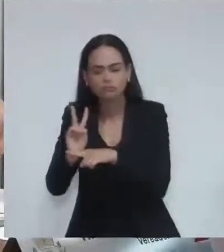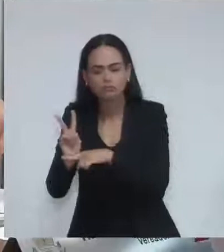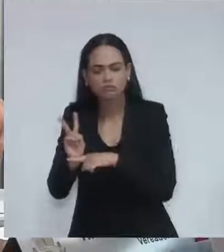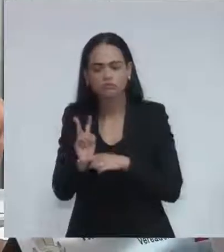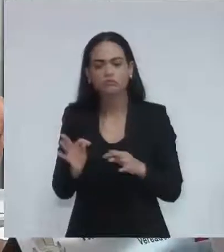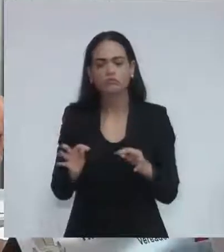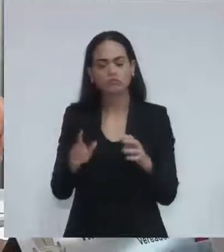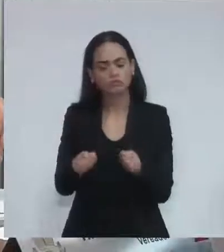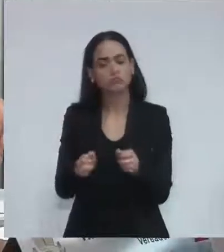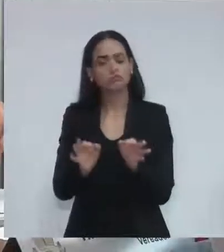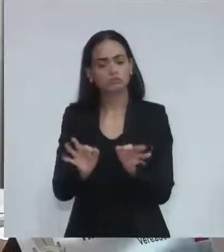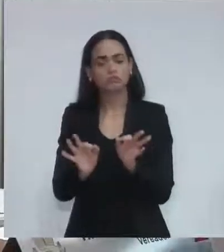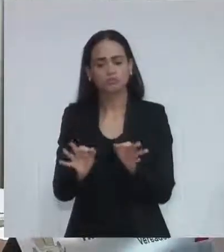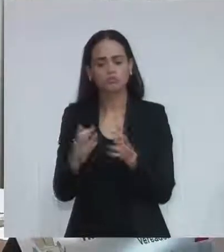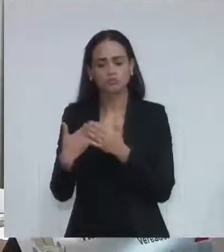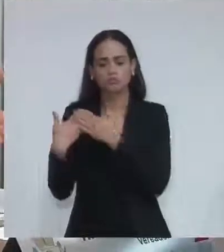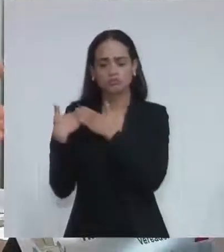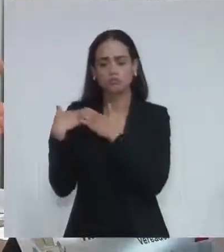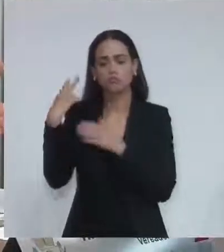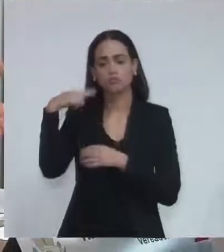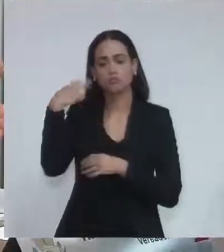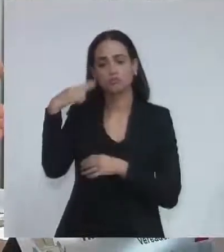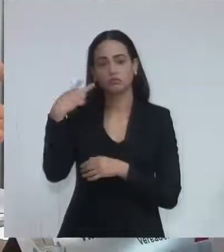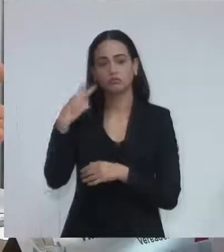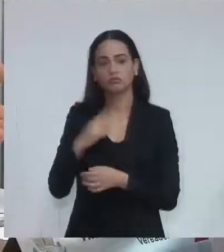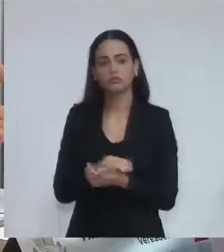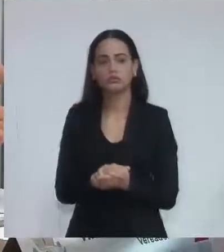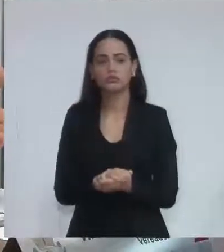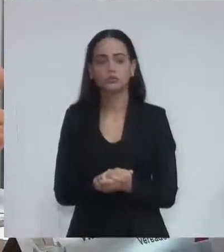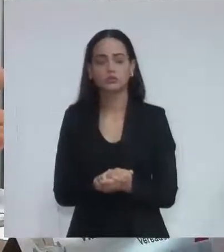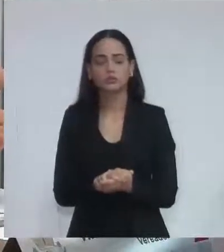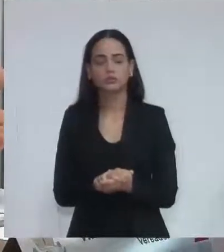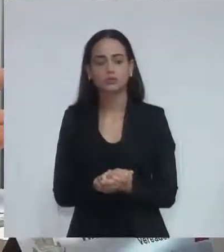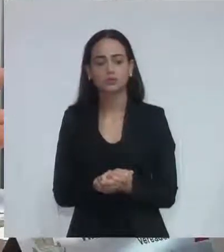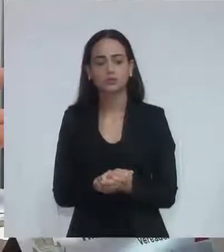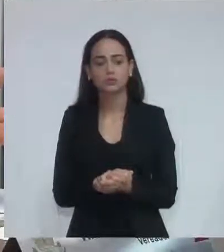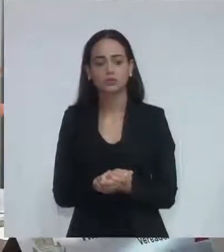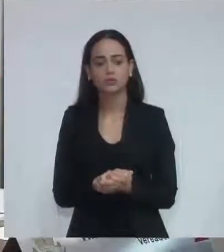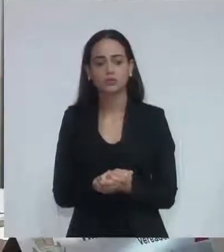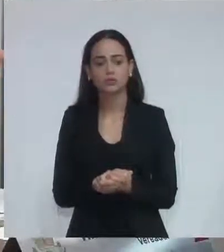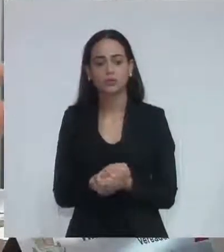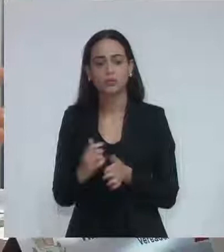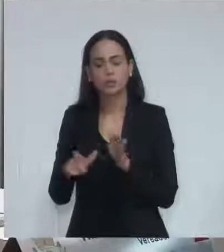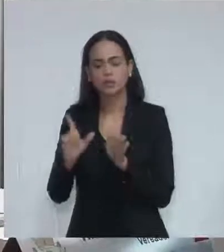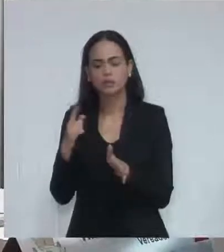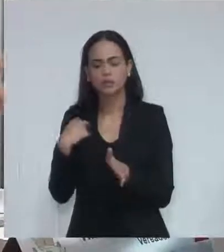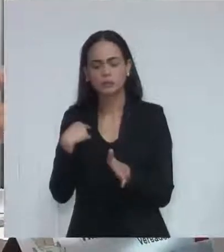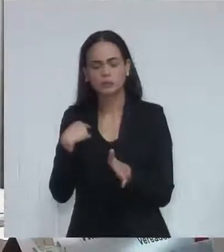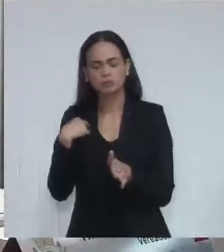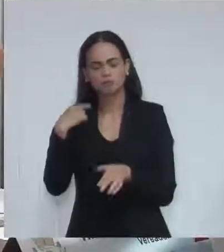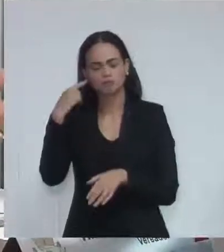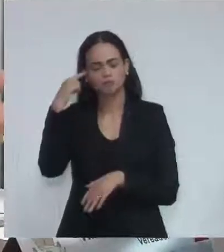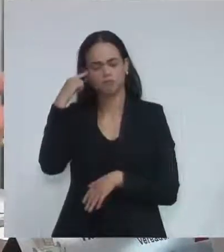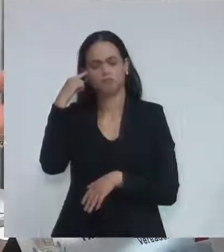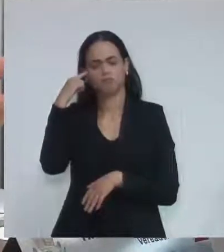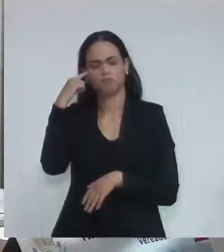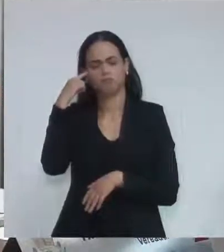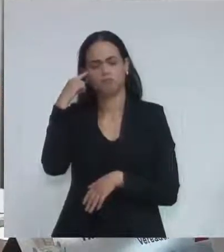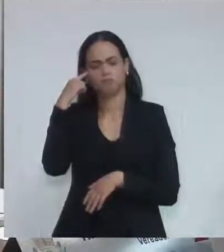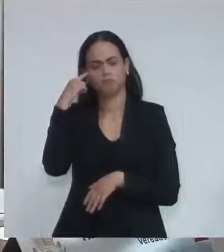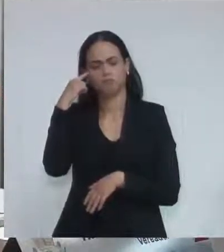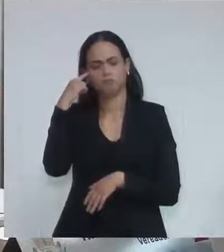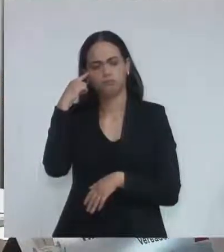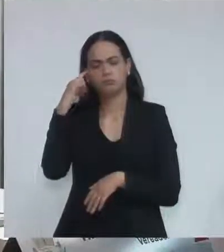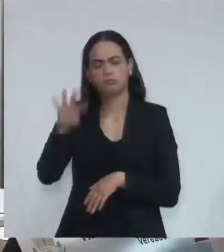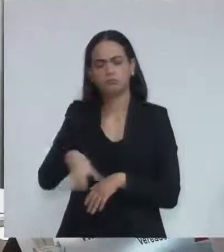Estou dizendo que algumas vezes, aquele que eu indaguei, por exemplo, que fala de plano inicial de limpeza, conservação e manutenção, roçada de todos os...